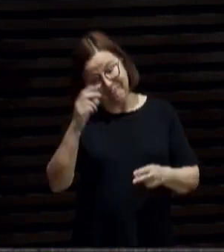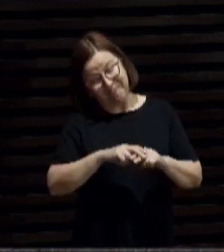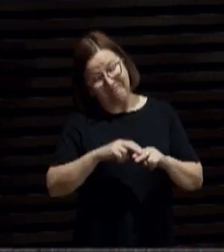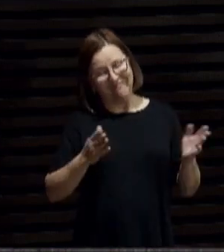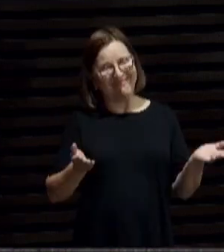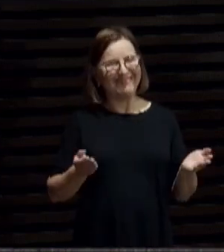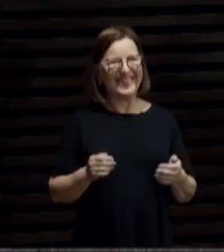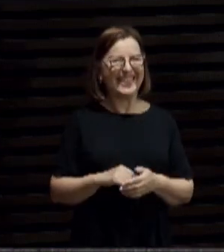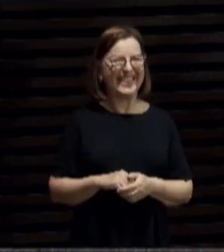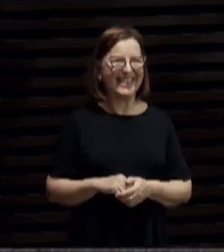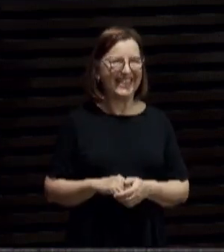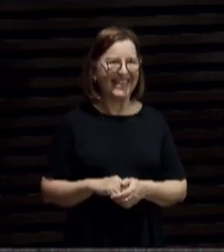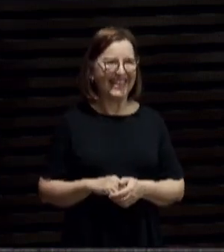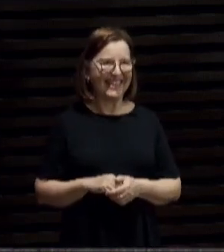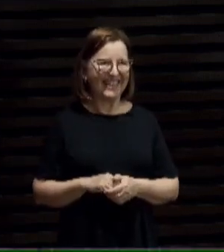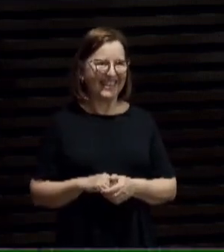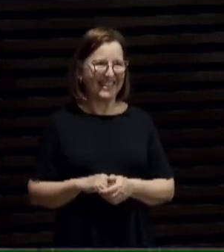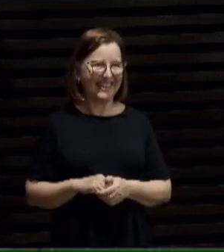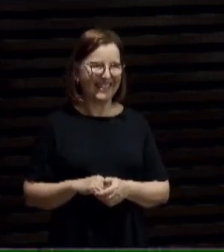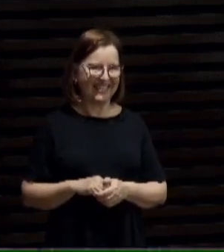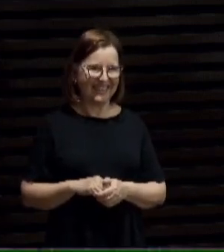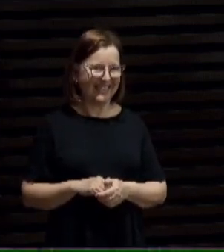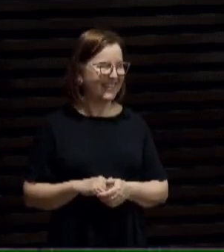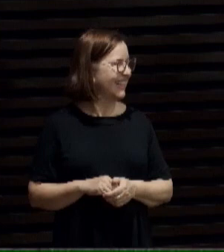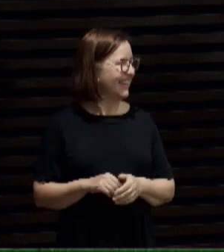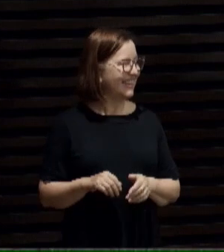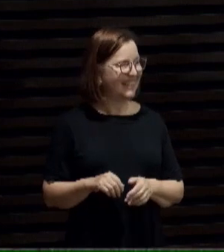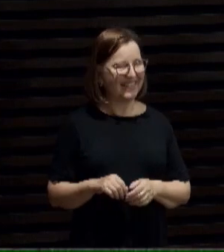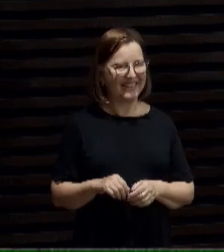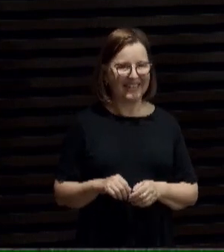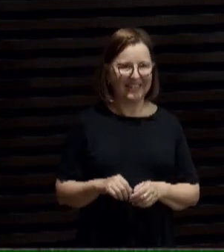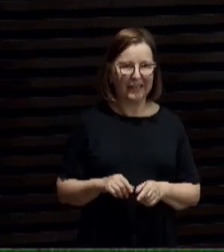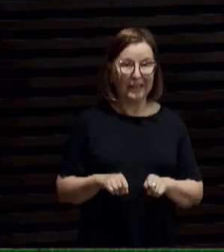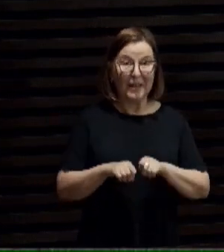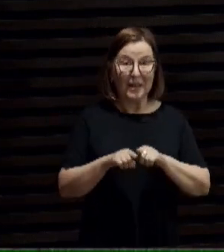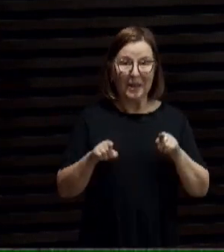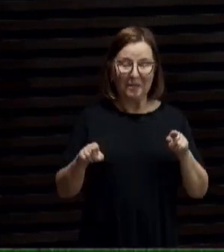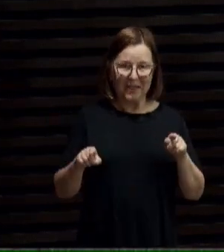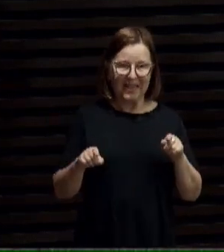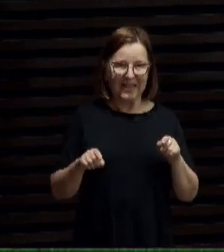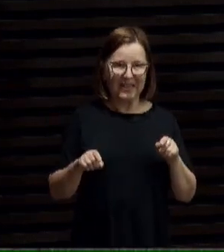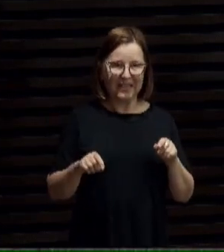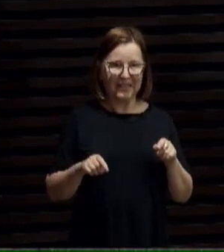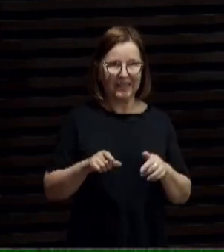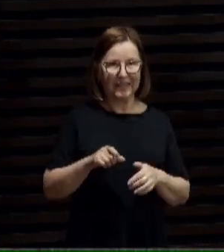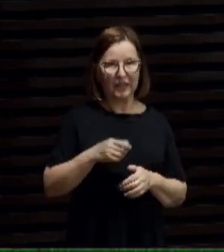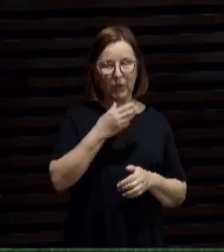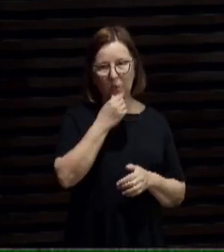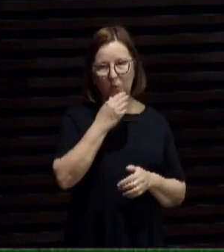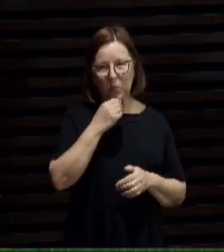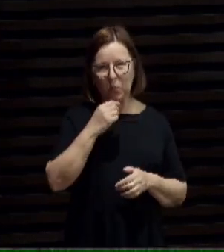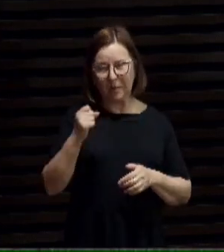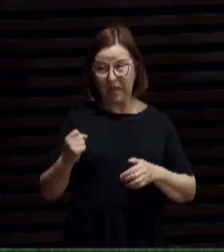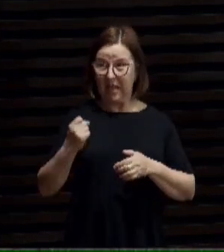Mas o que acontece aqui, tiradas as ilações, é que o estranho gentilmente